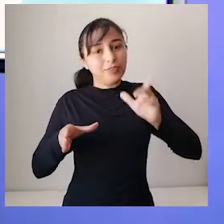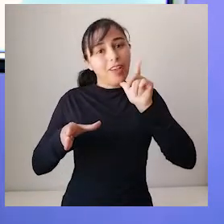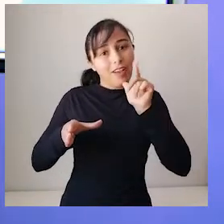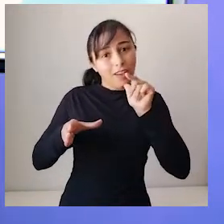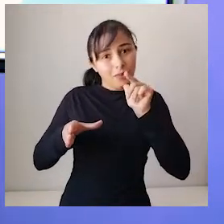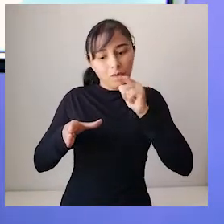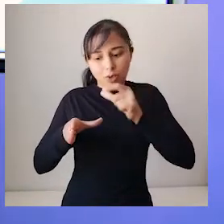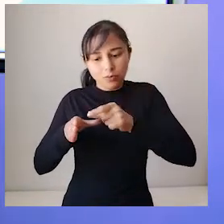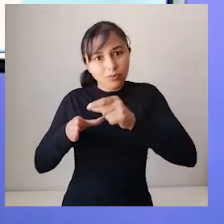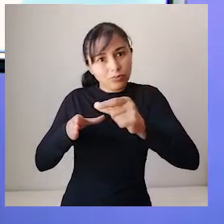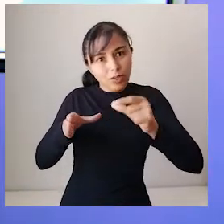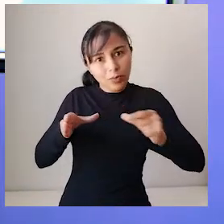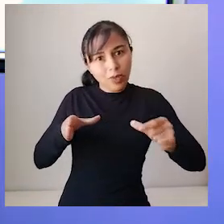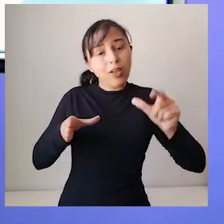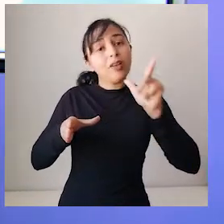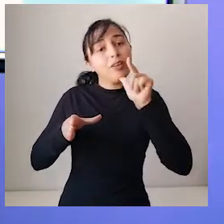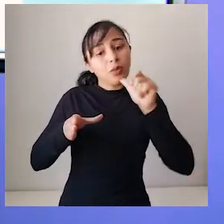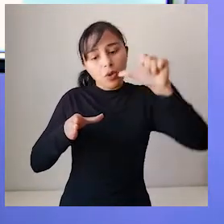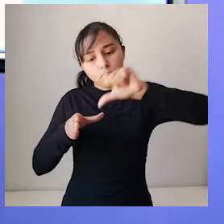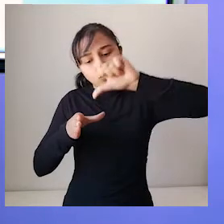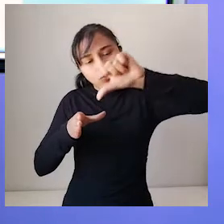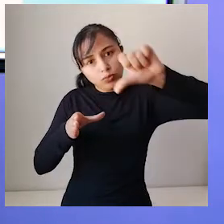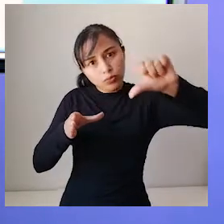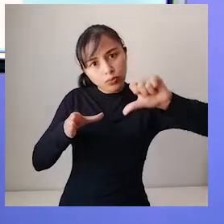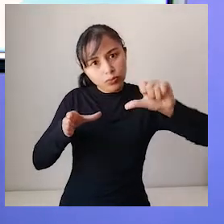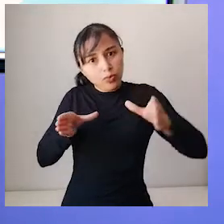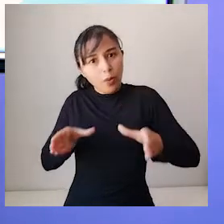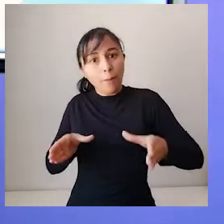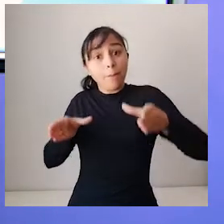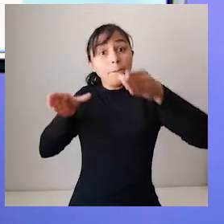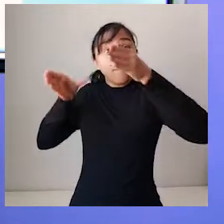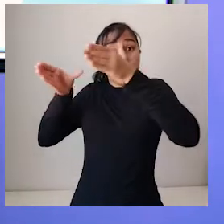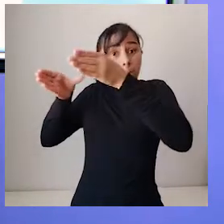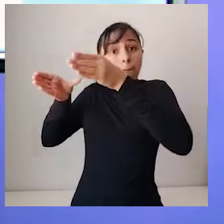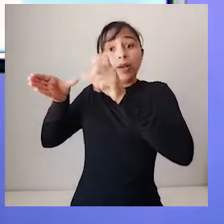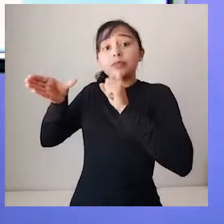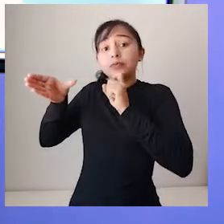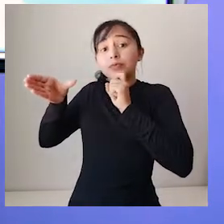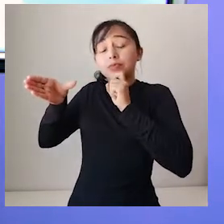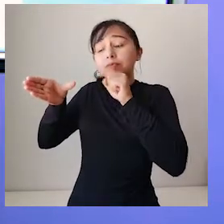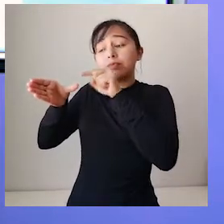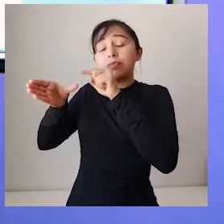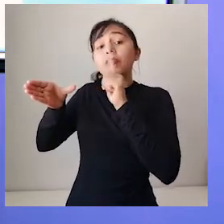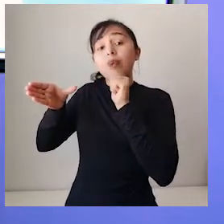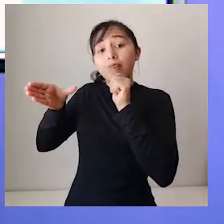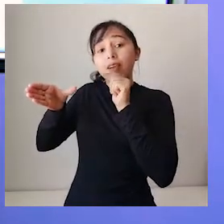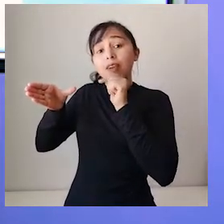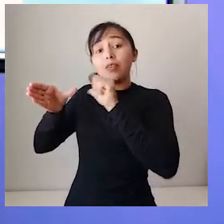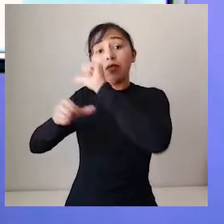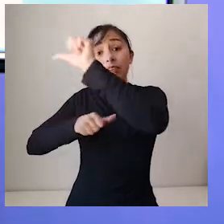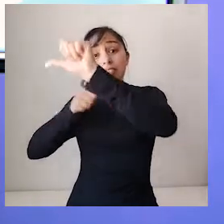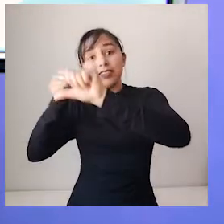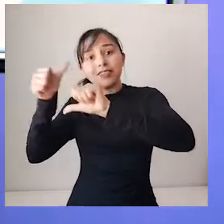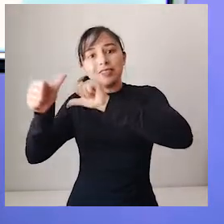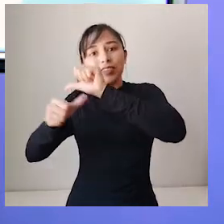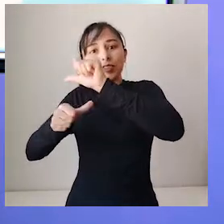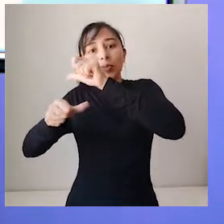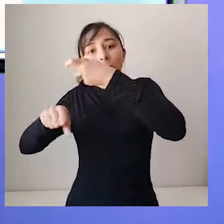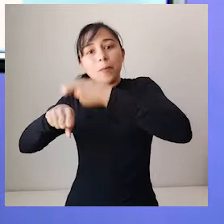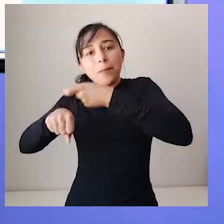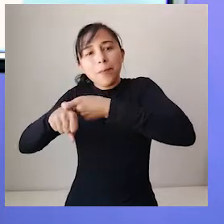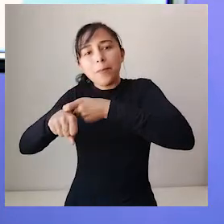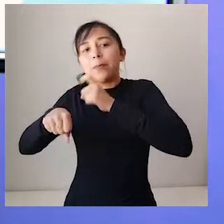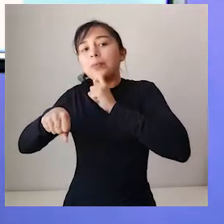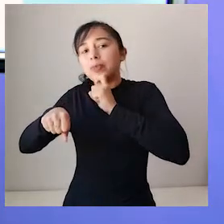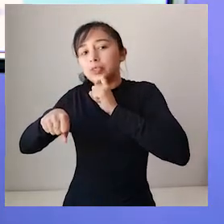da geladeira e essa água no estado líquido passa para a forma sólida para formar os cubos